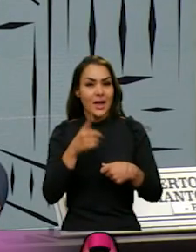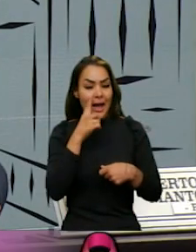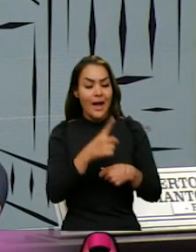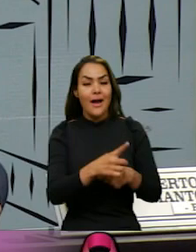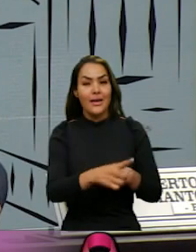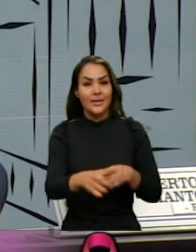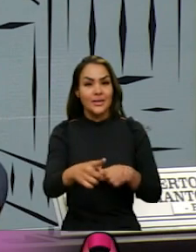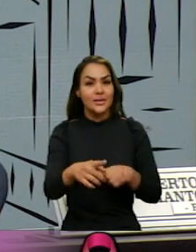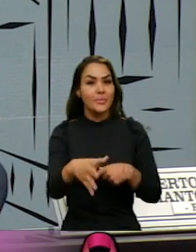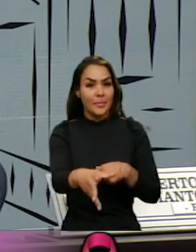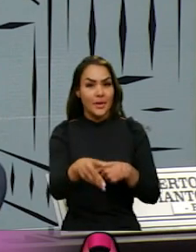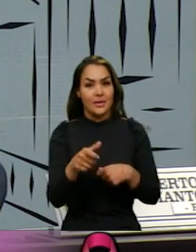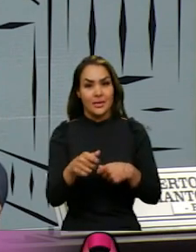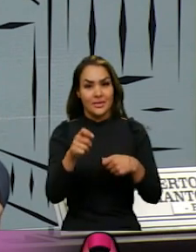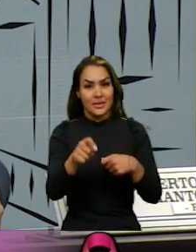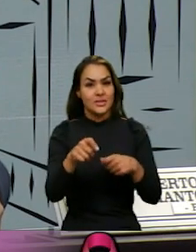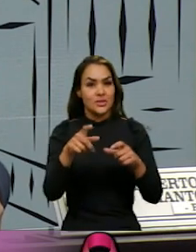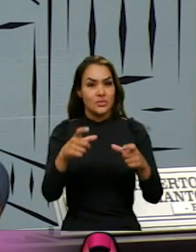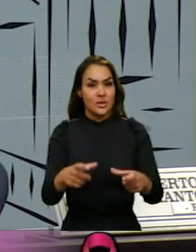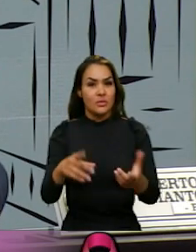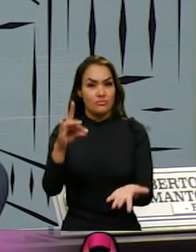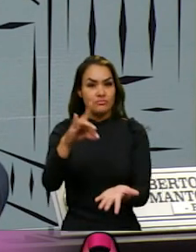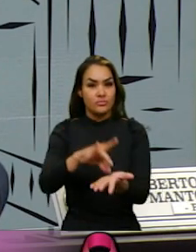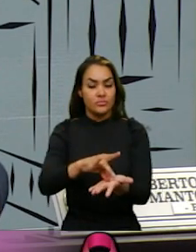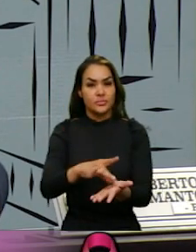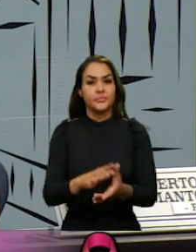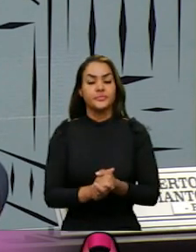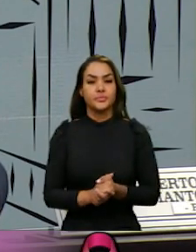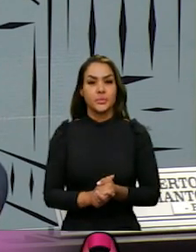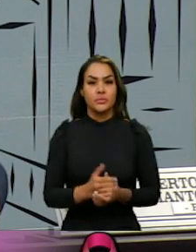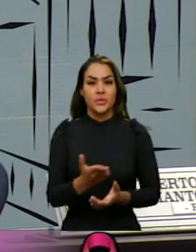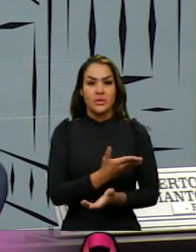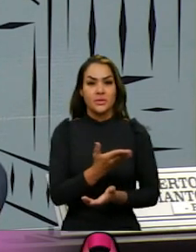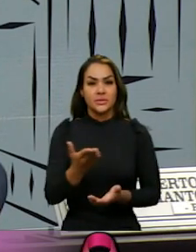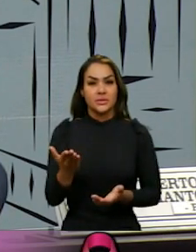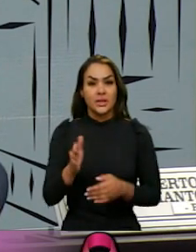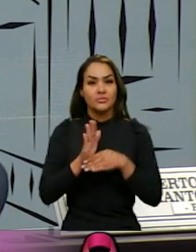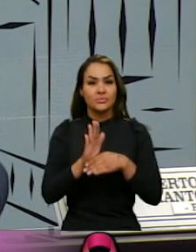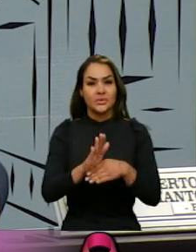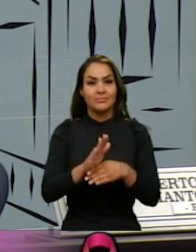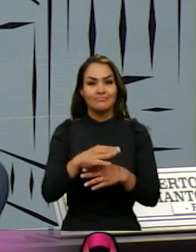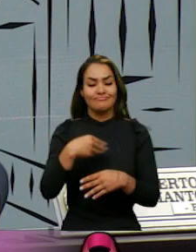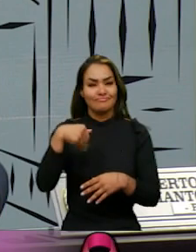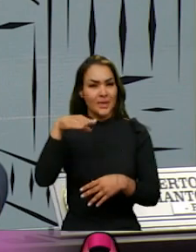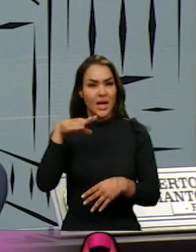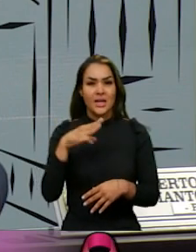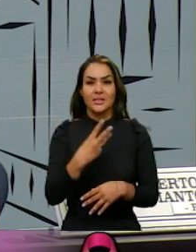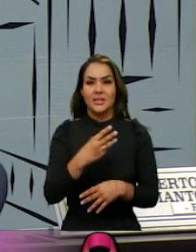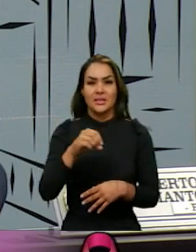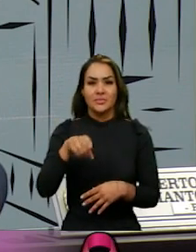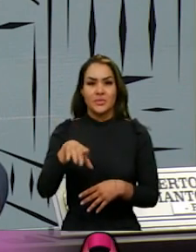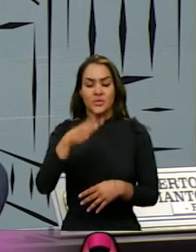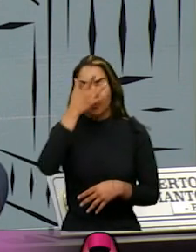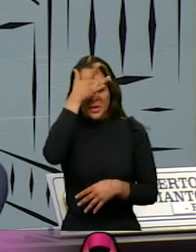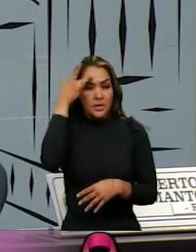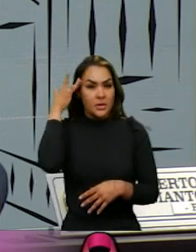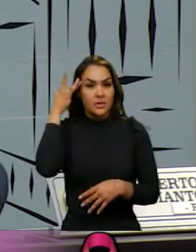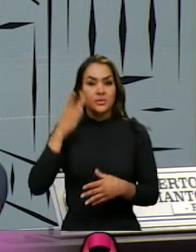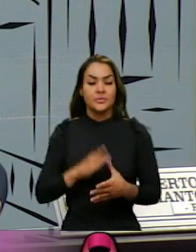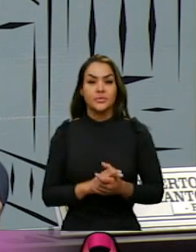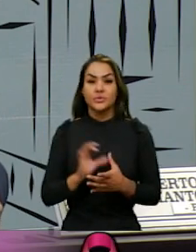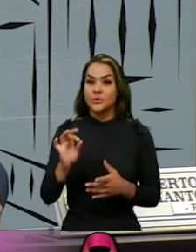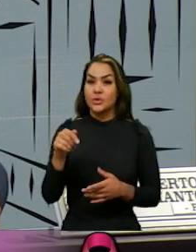de vocês, né, chega aí a mais de 3 mil pessoas só esse ano, junto ao ano passado. E aí